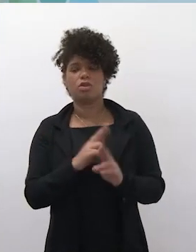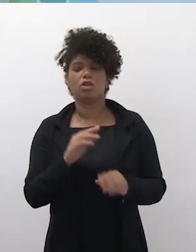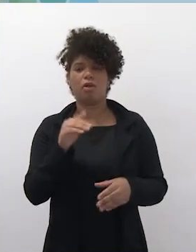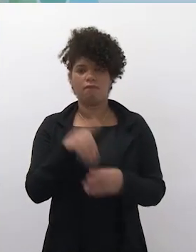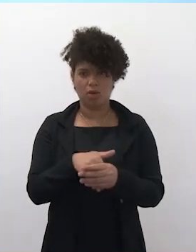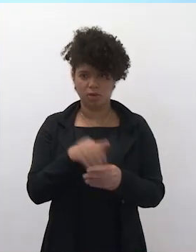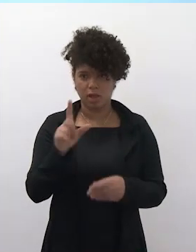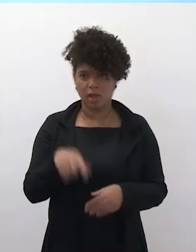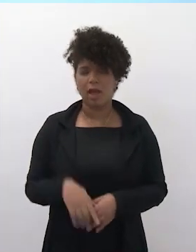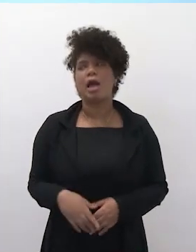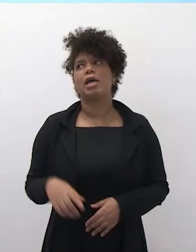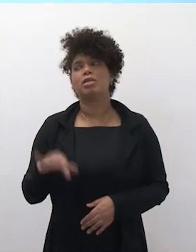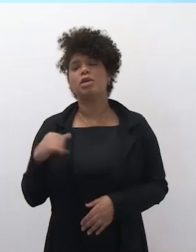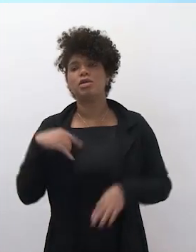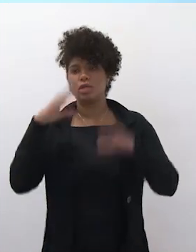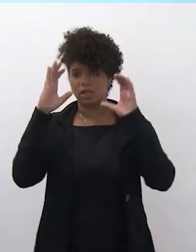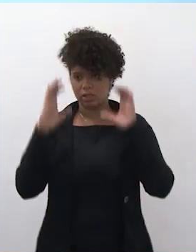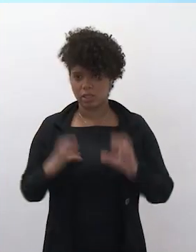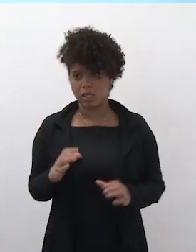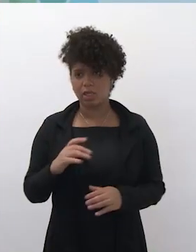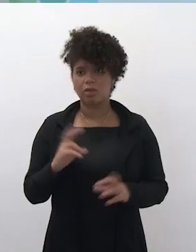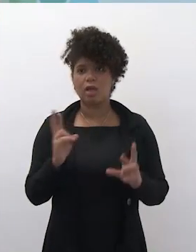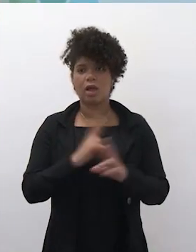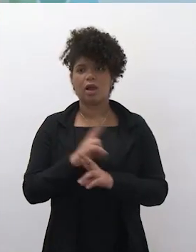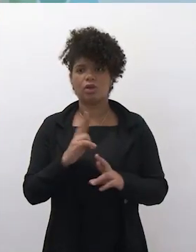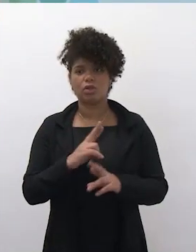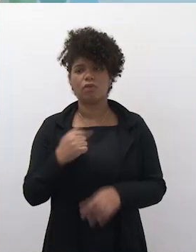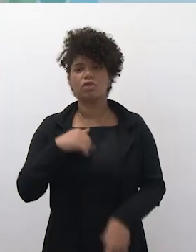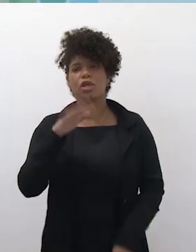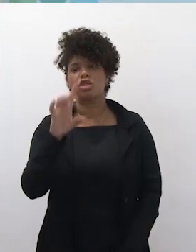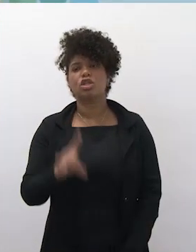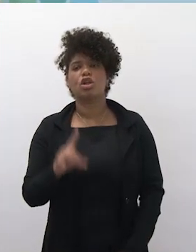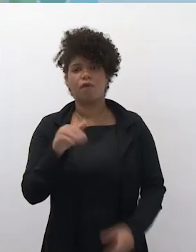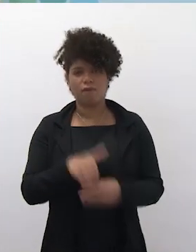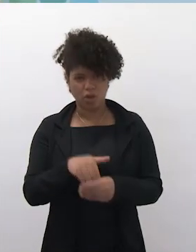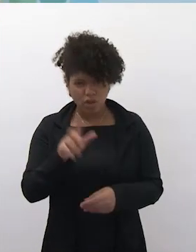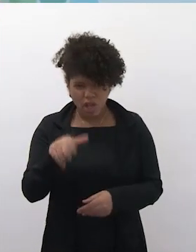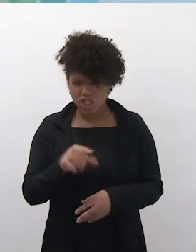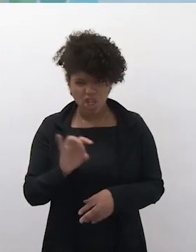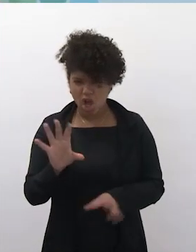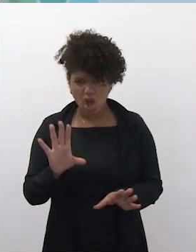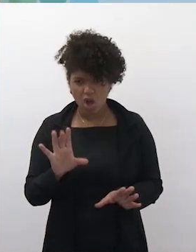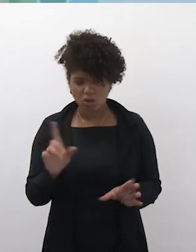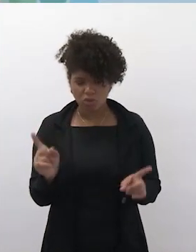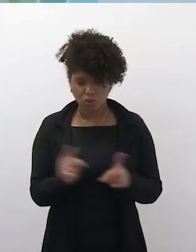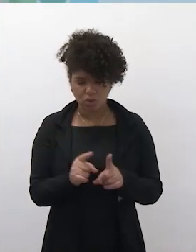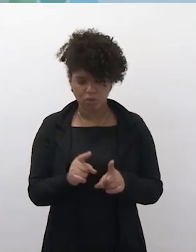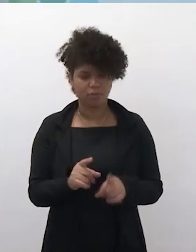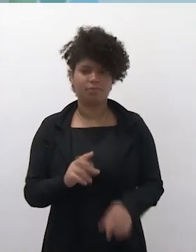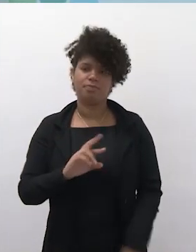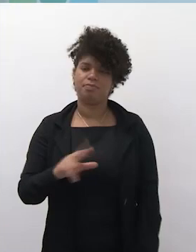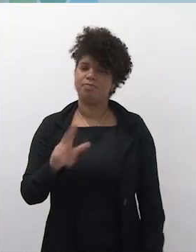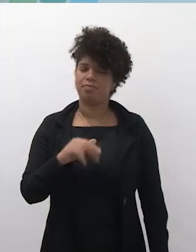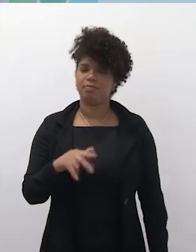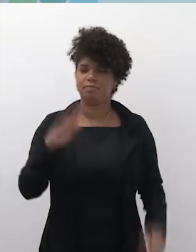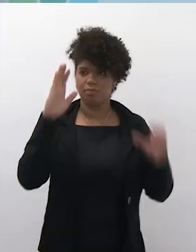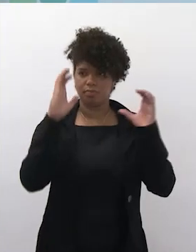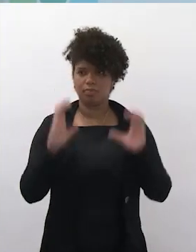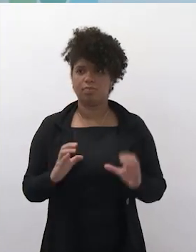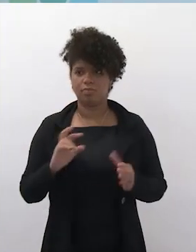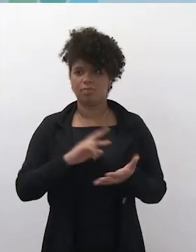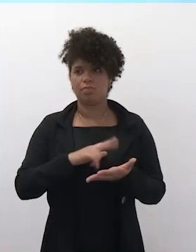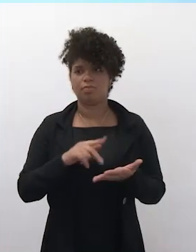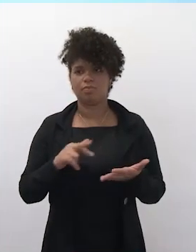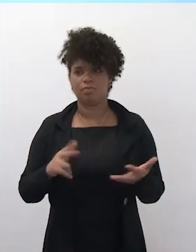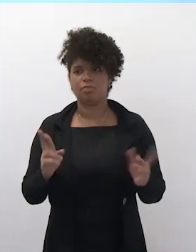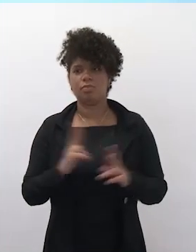você é cidadão, ele só tem a ver com o fato de que você tem o direito a voto. Sendo que não é bem assim. A cidadania ela é muito mais abrangente. Ela